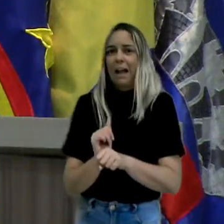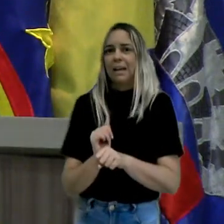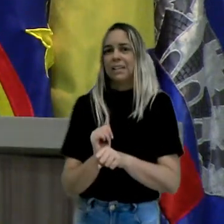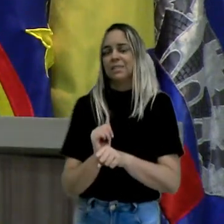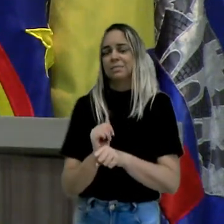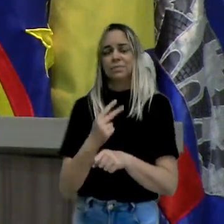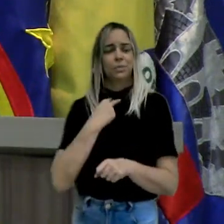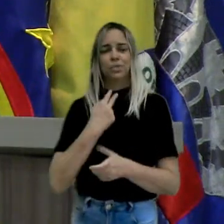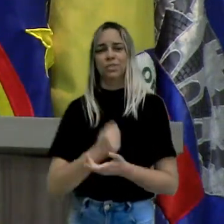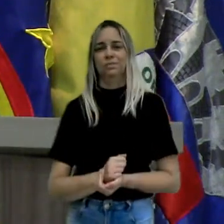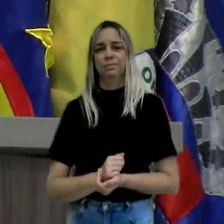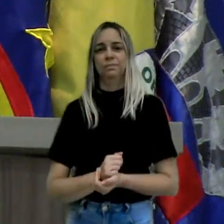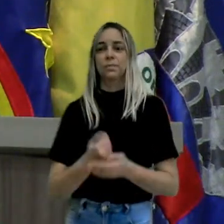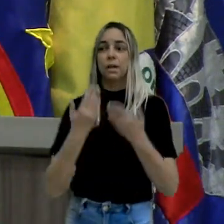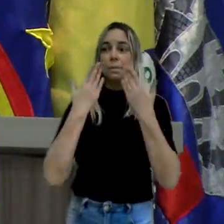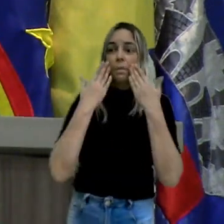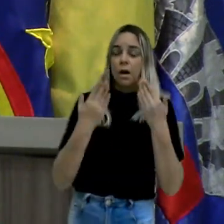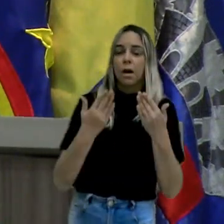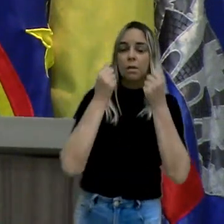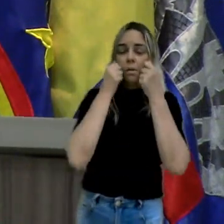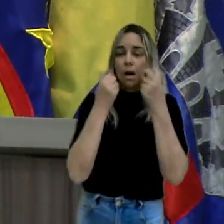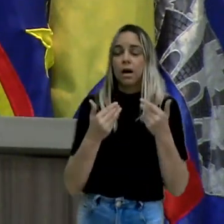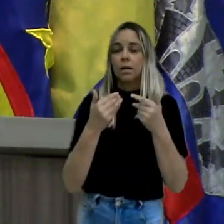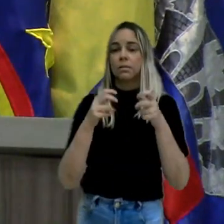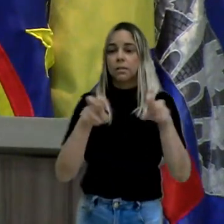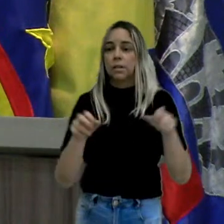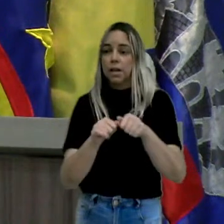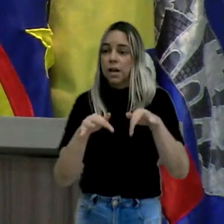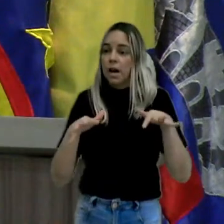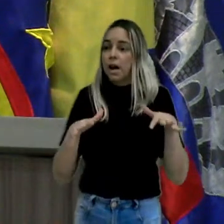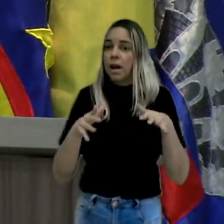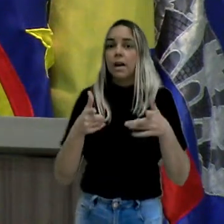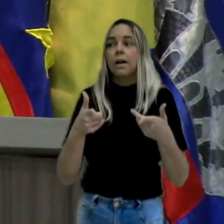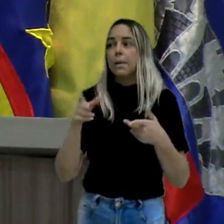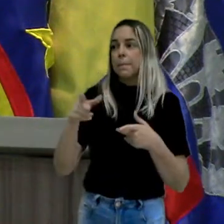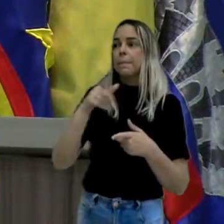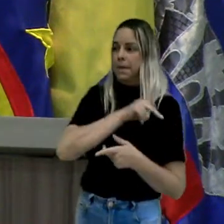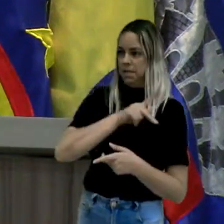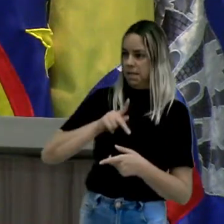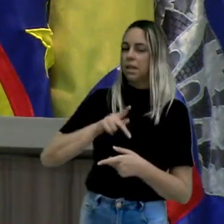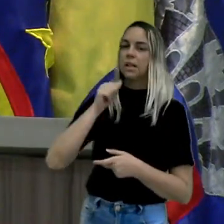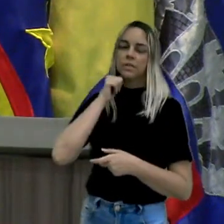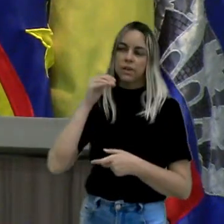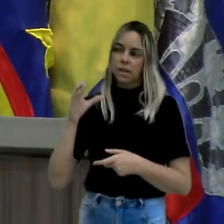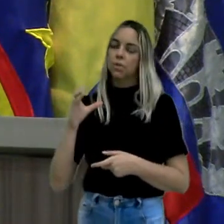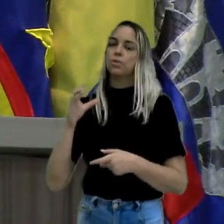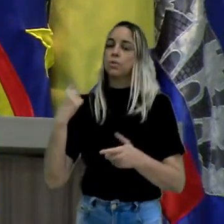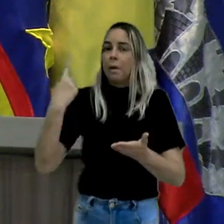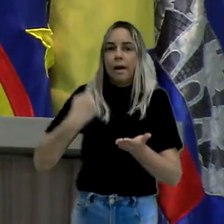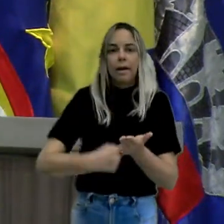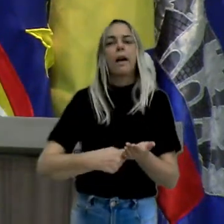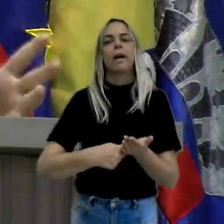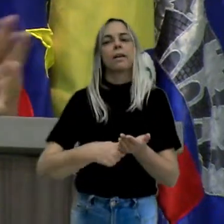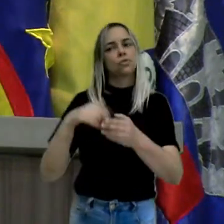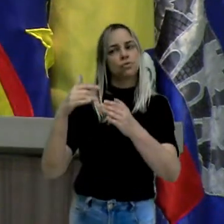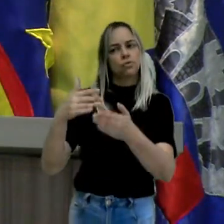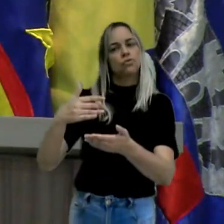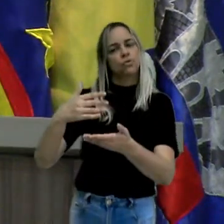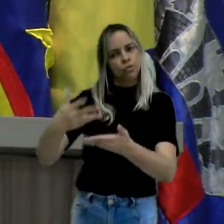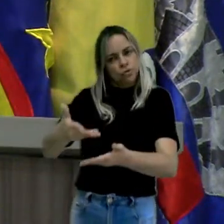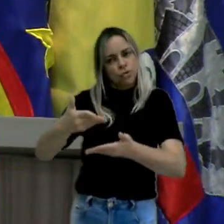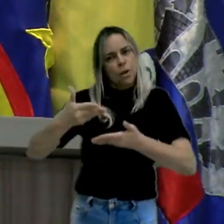nova audiência pública aqui, o presidente Avanildo, marque, convoque, chame. É